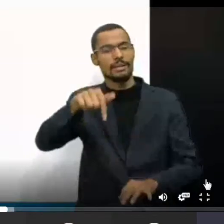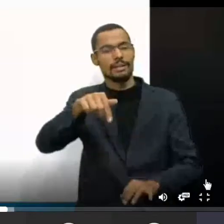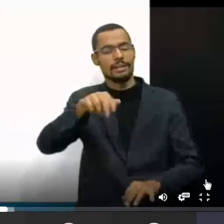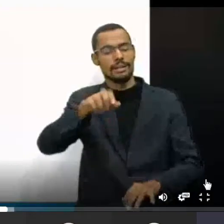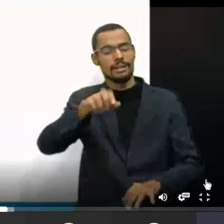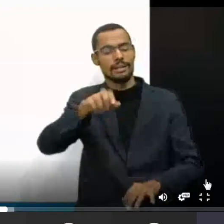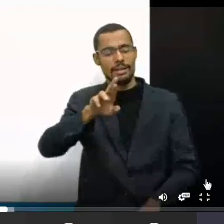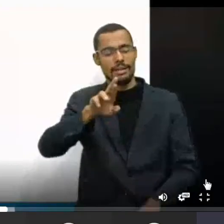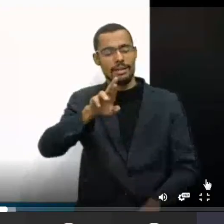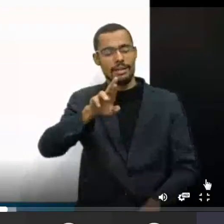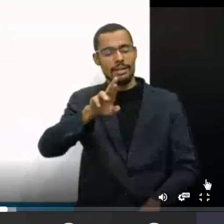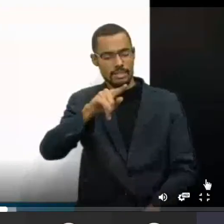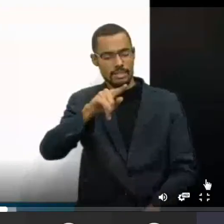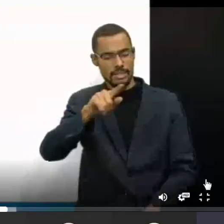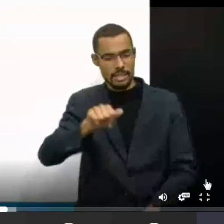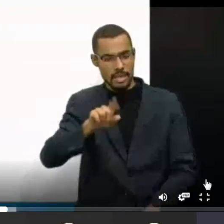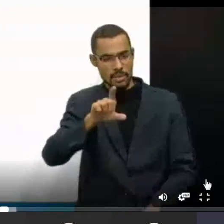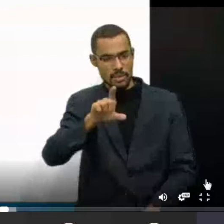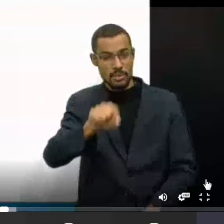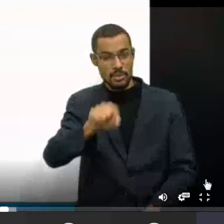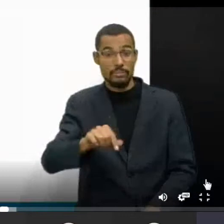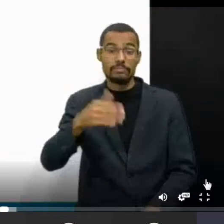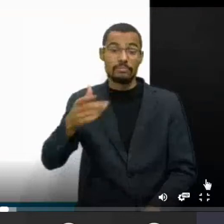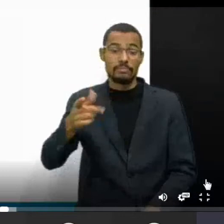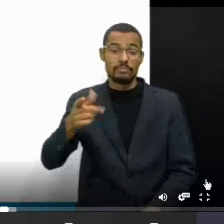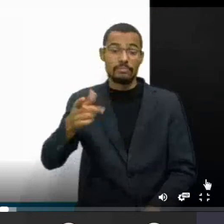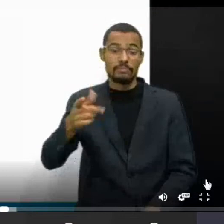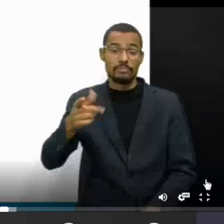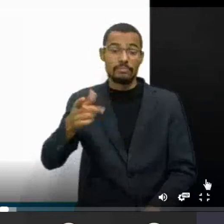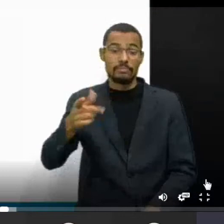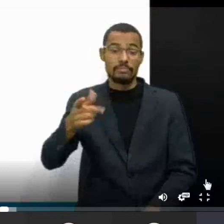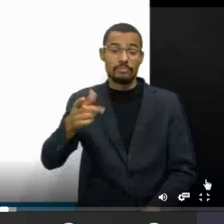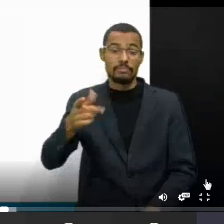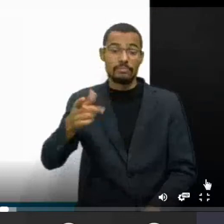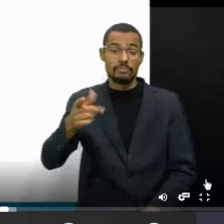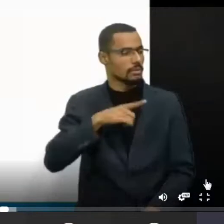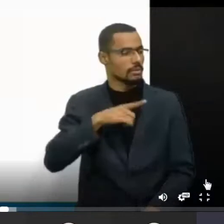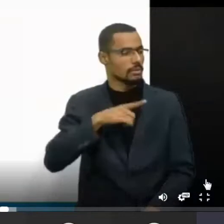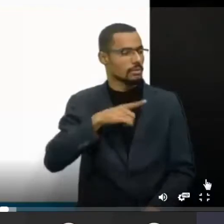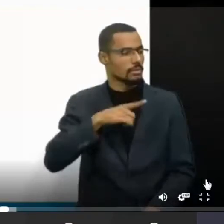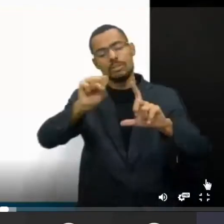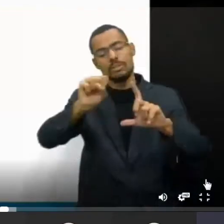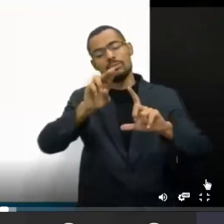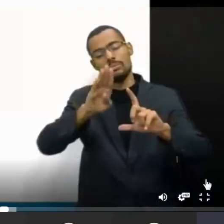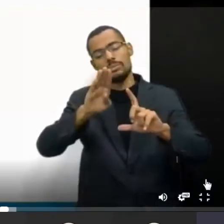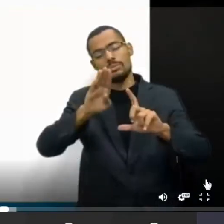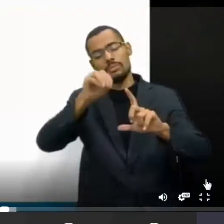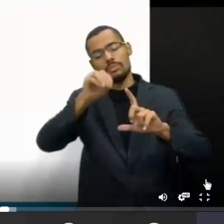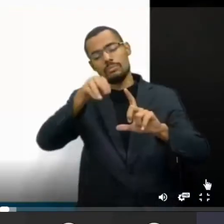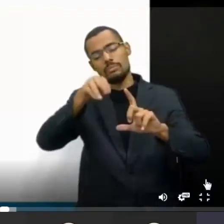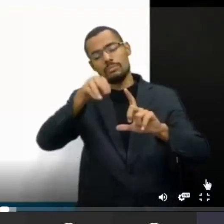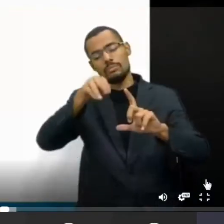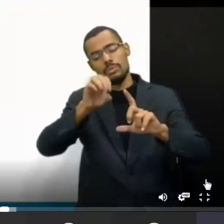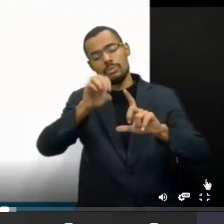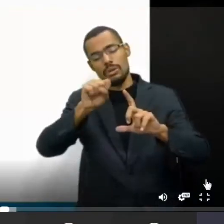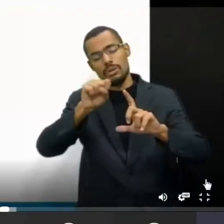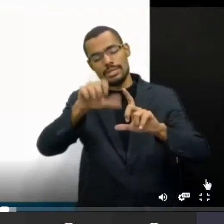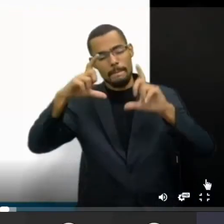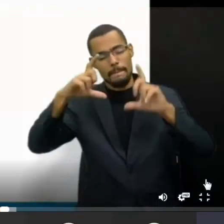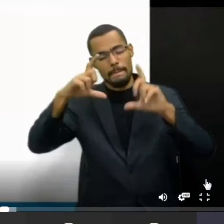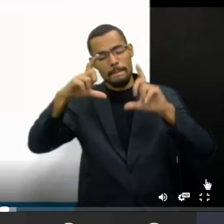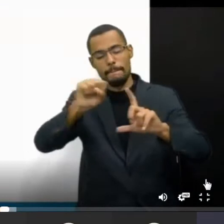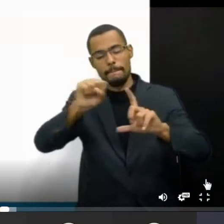queratinizado. Ainda nós temos uma região de submucosa. Então, nessa